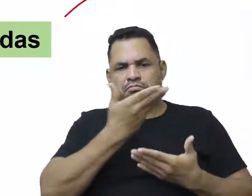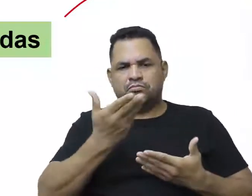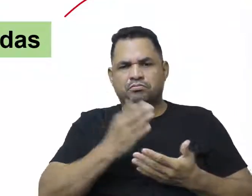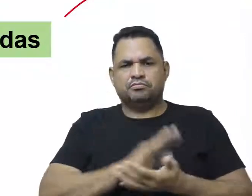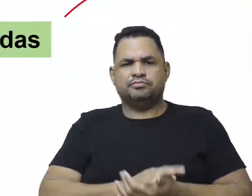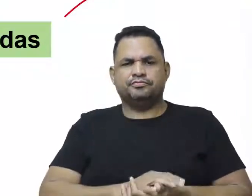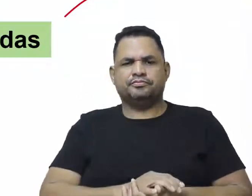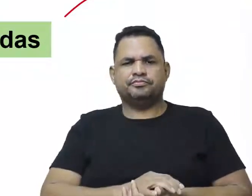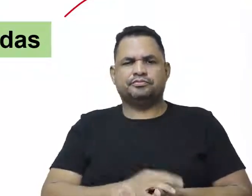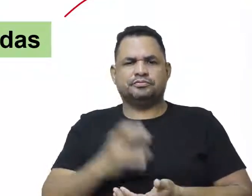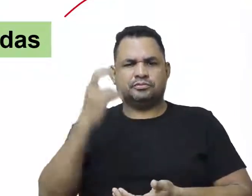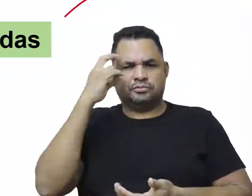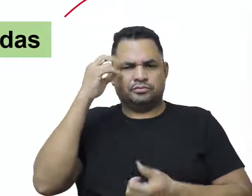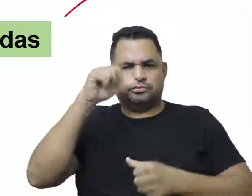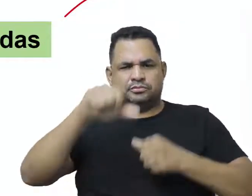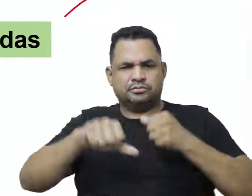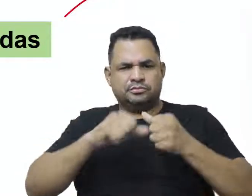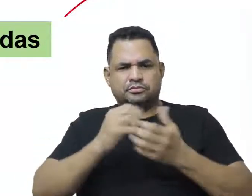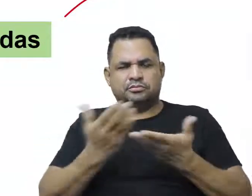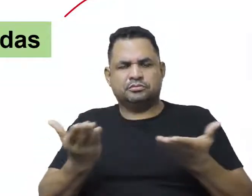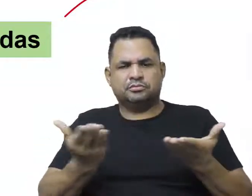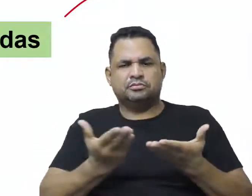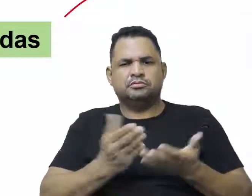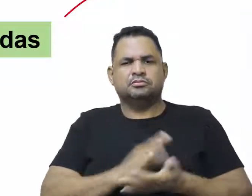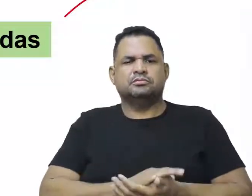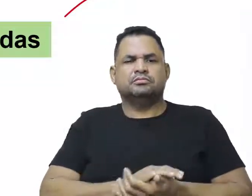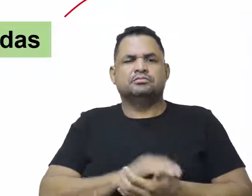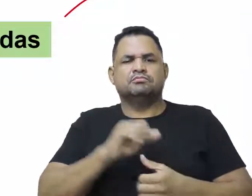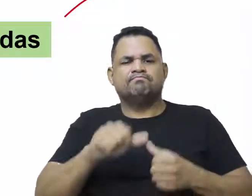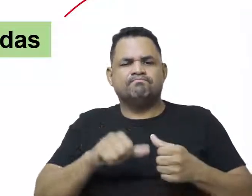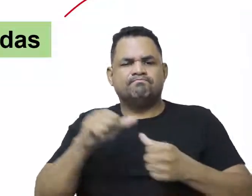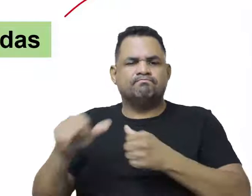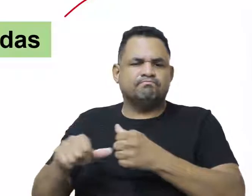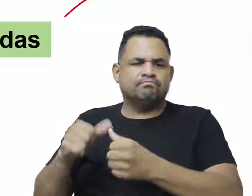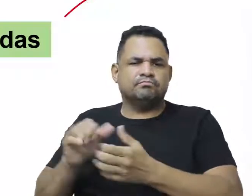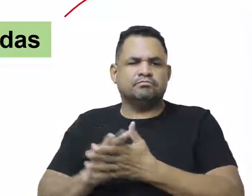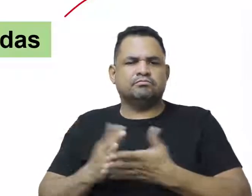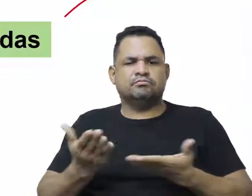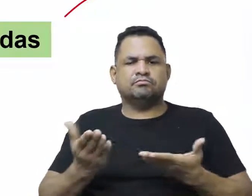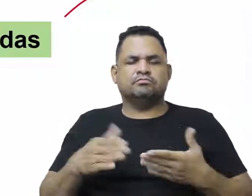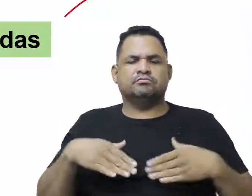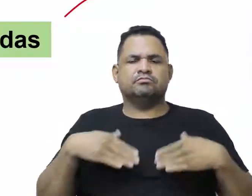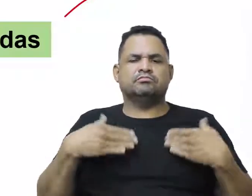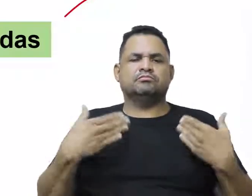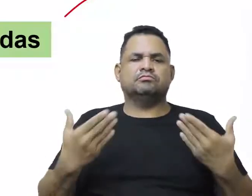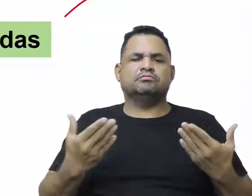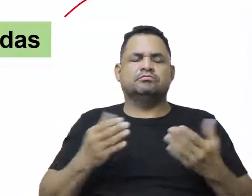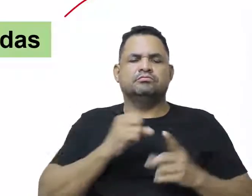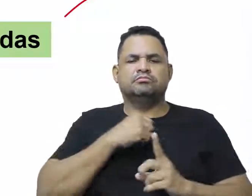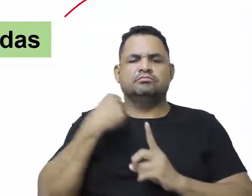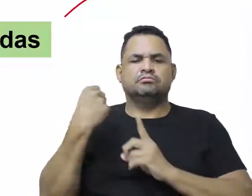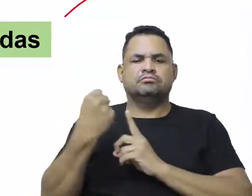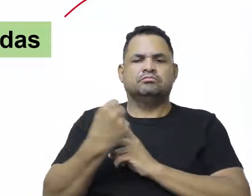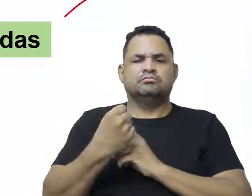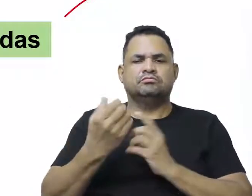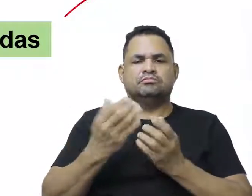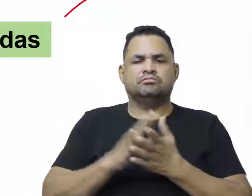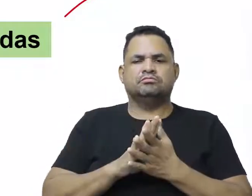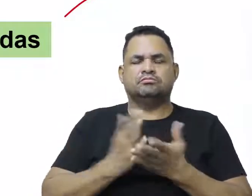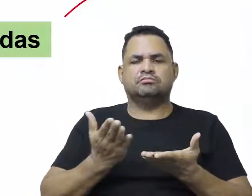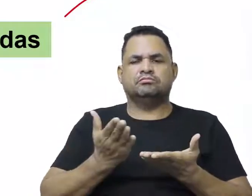isso cultura e mudança que a cultura ela passa e ela se transforma a partir do momento em que essa sociedade vai